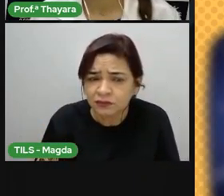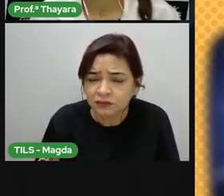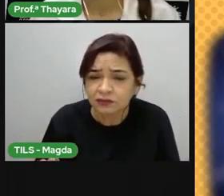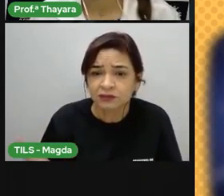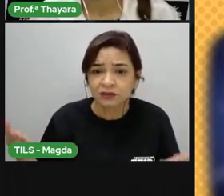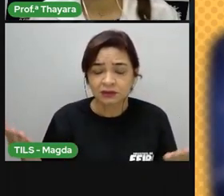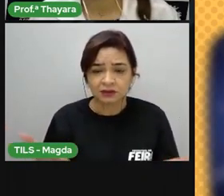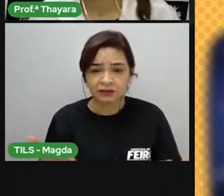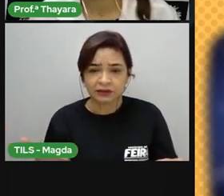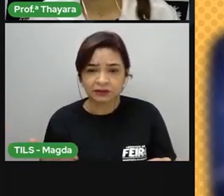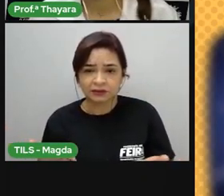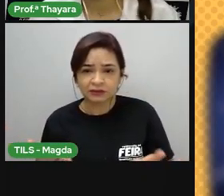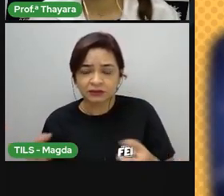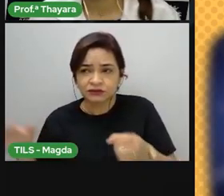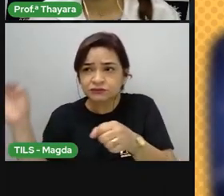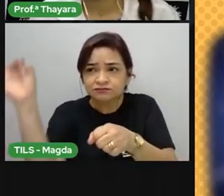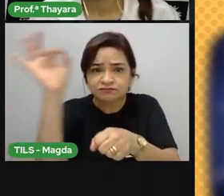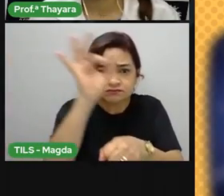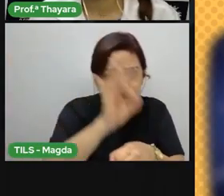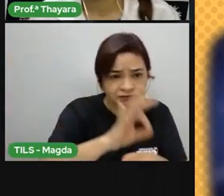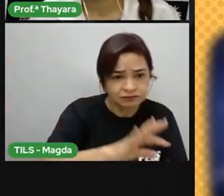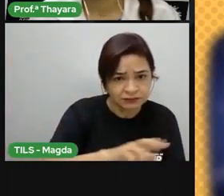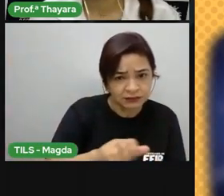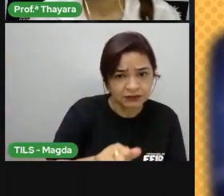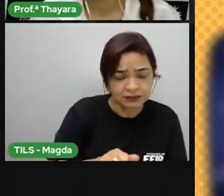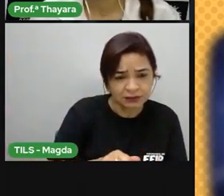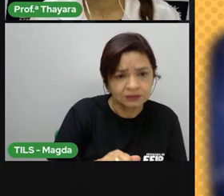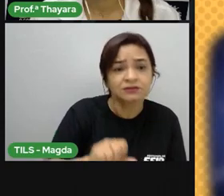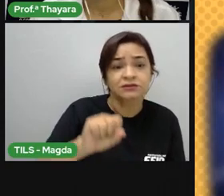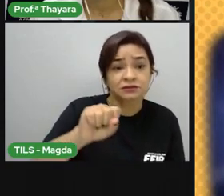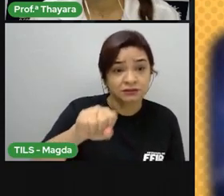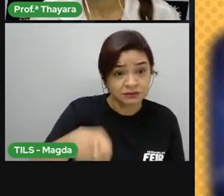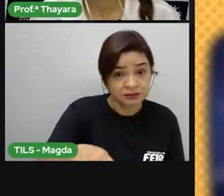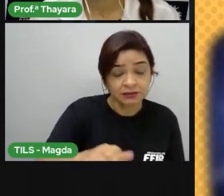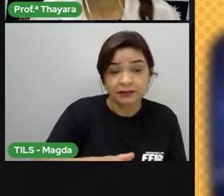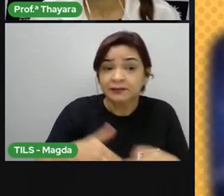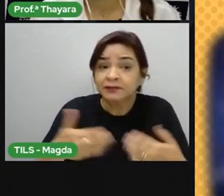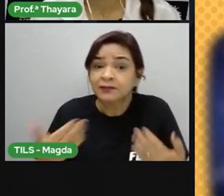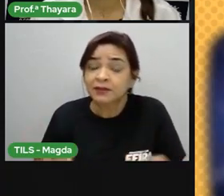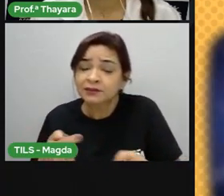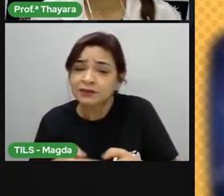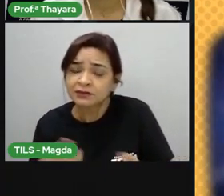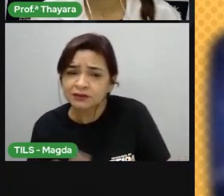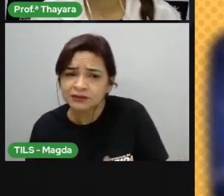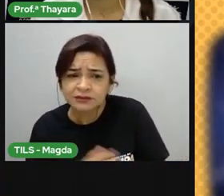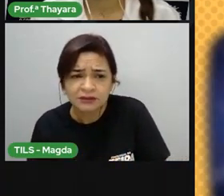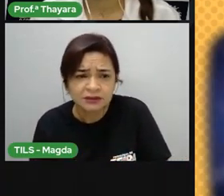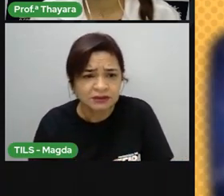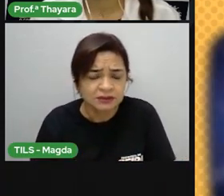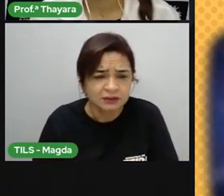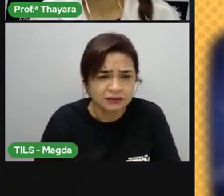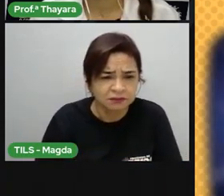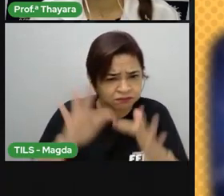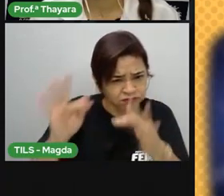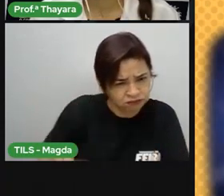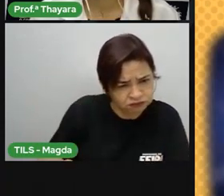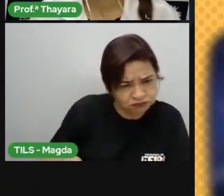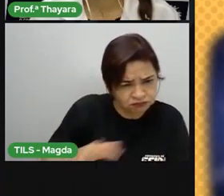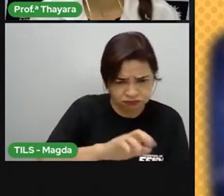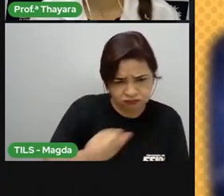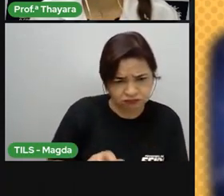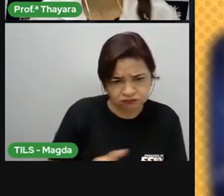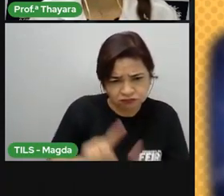na detecção de asteroides e meteoros. A resposta é sim, mas o motivo disso nada tem a ver com o final dos tempos.